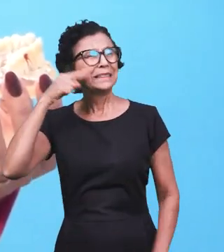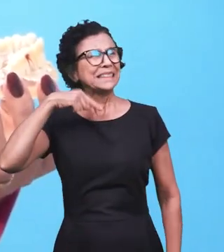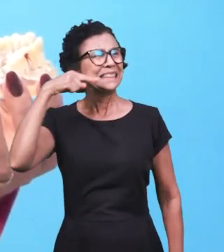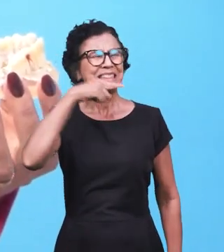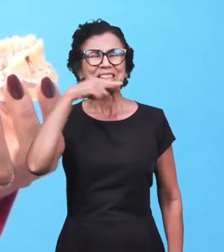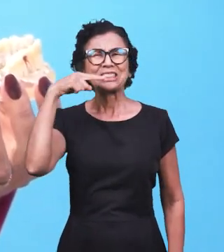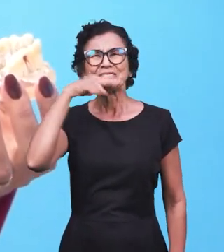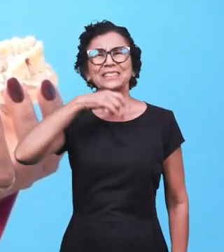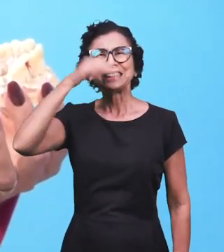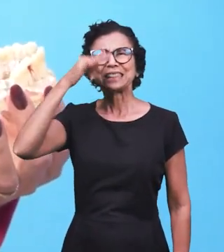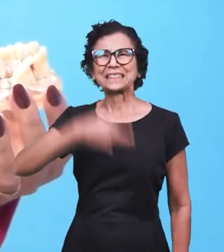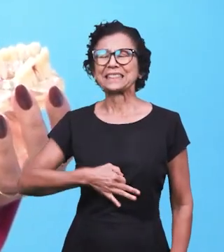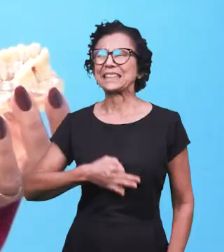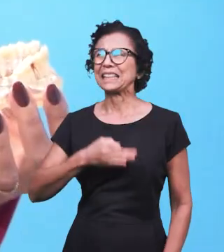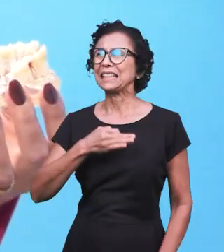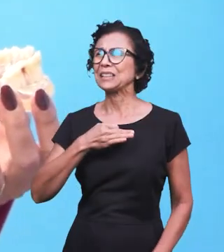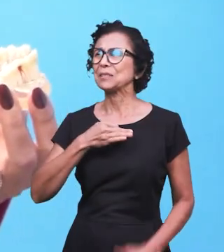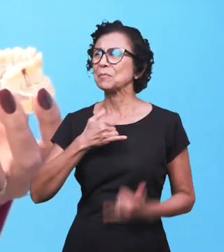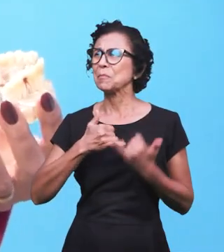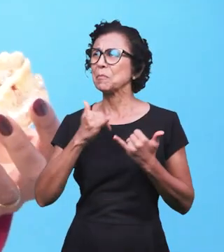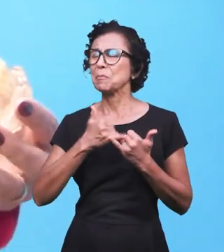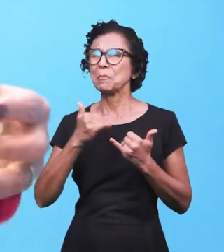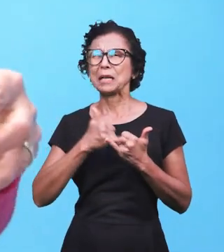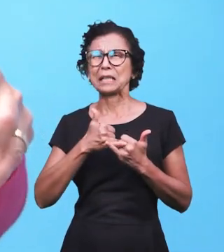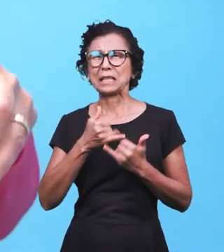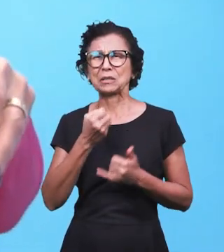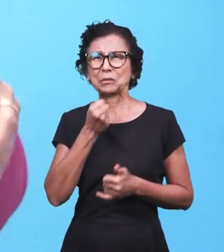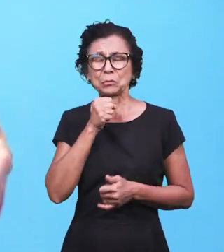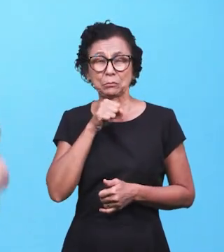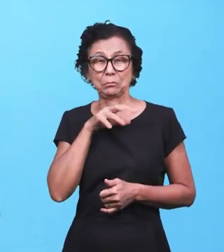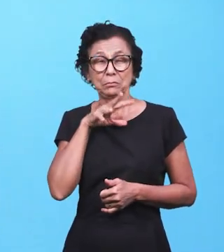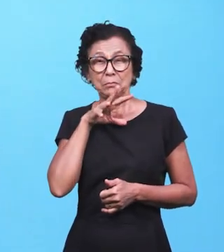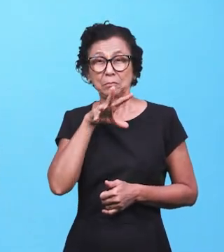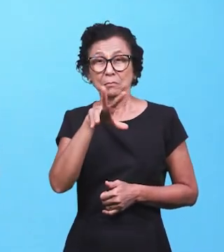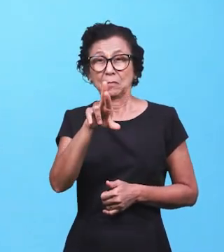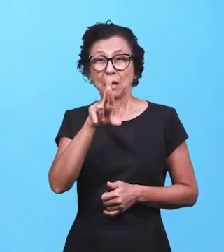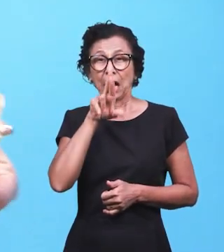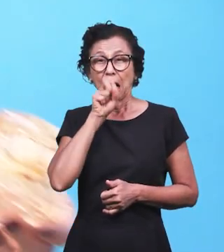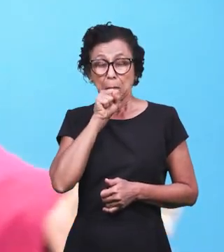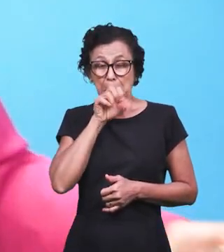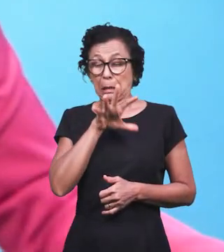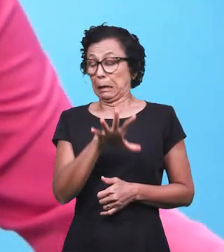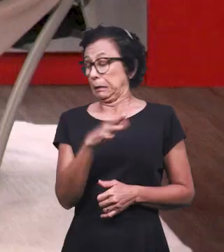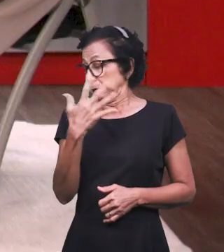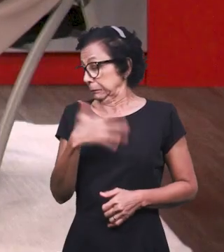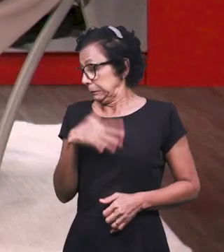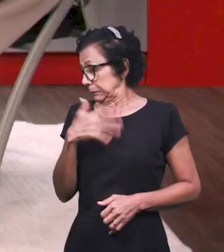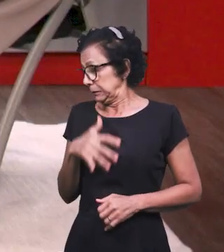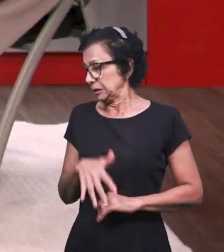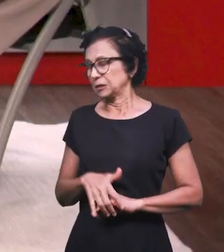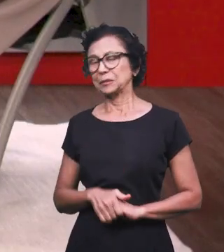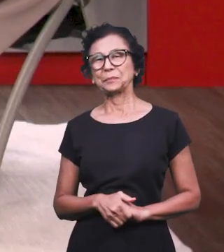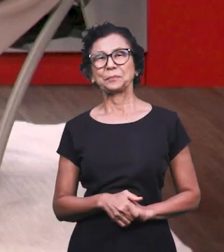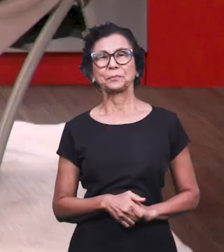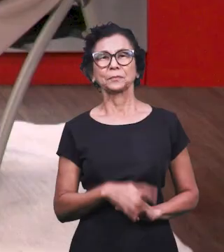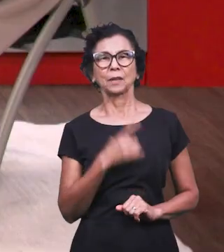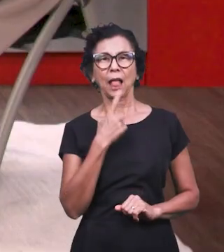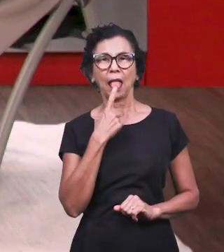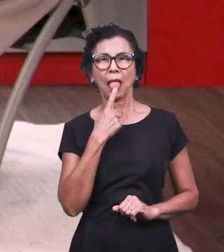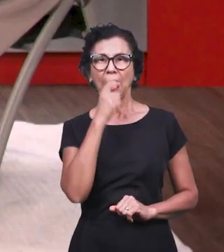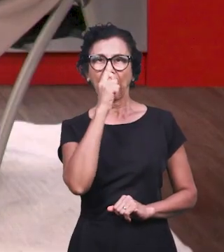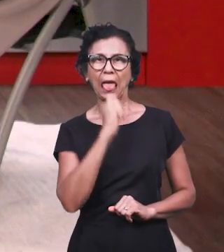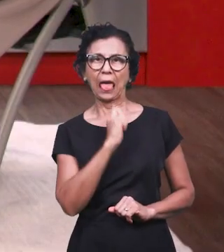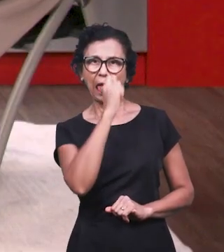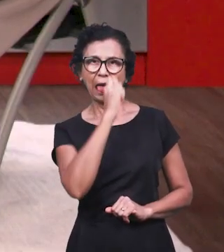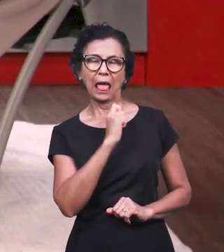aquela sensação. Então, vale observar se a pessoa está também completando a higiene bucal escovando a língua. Além